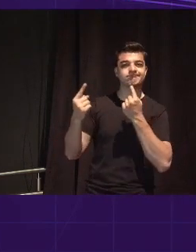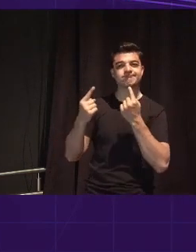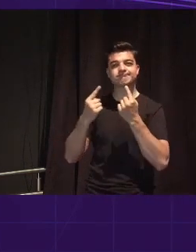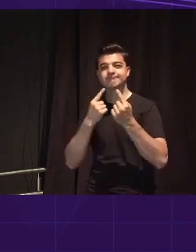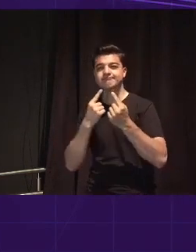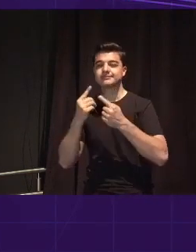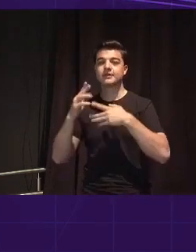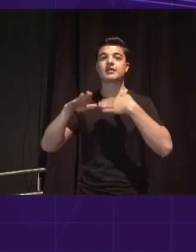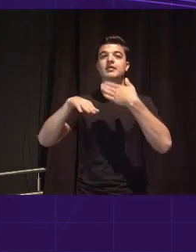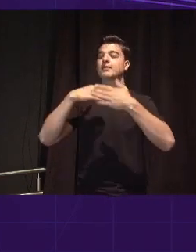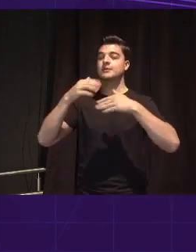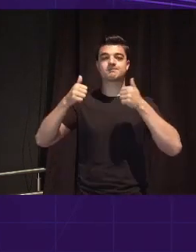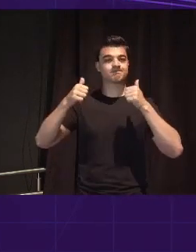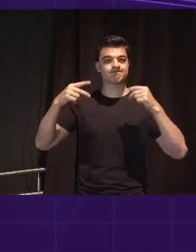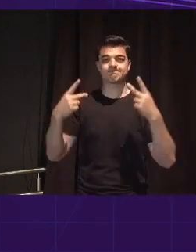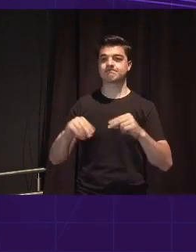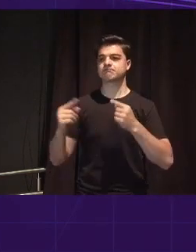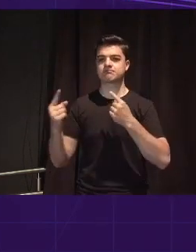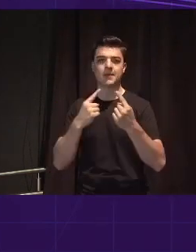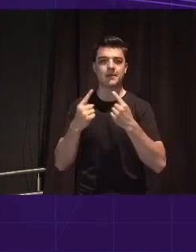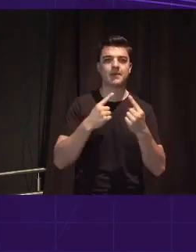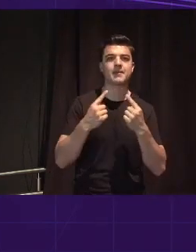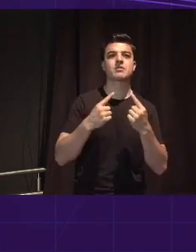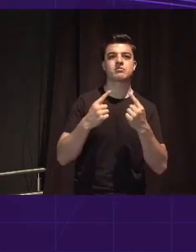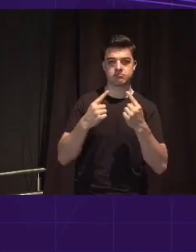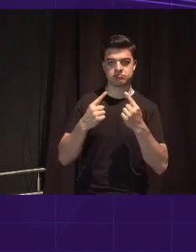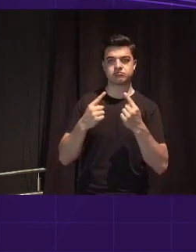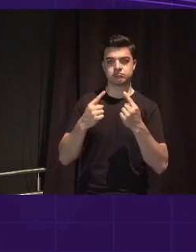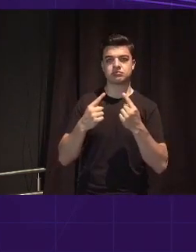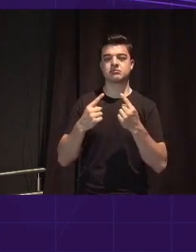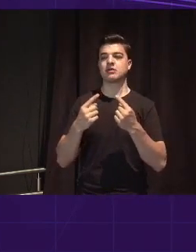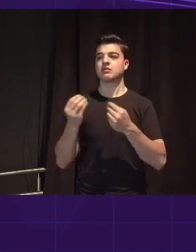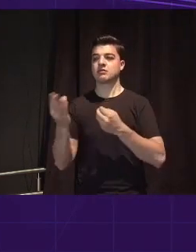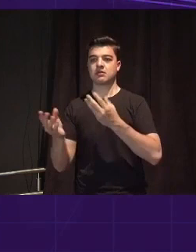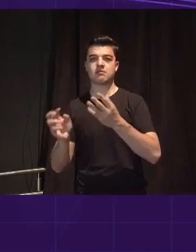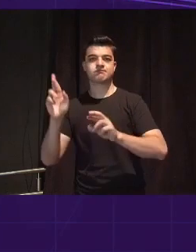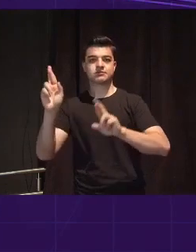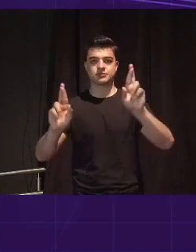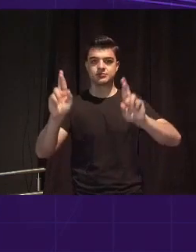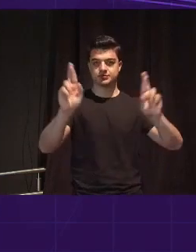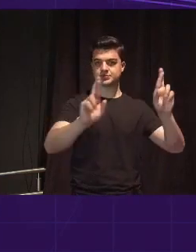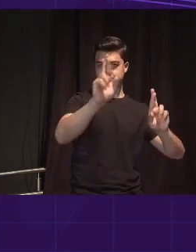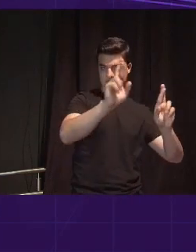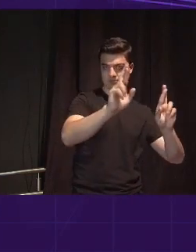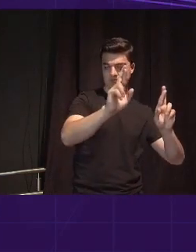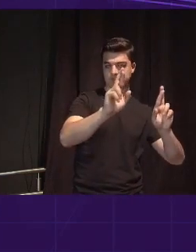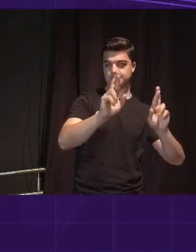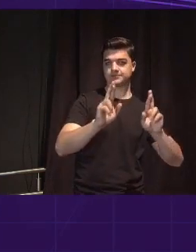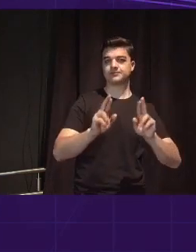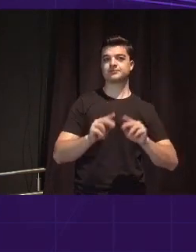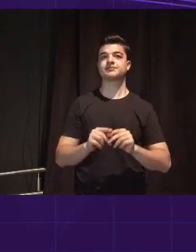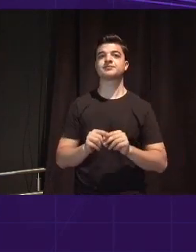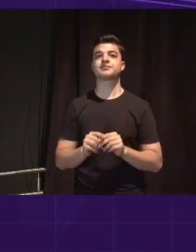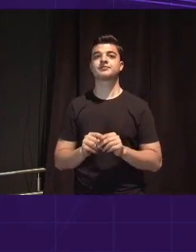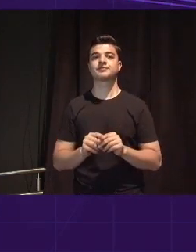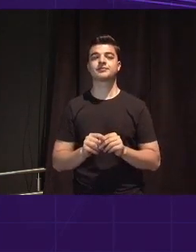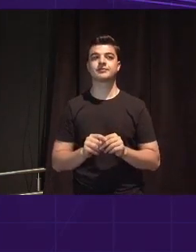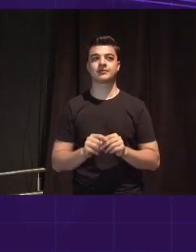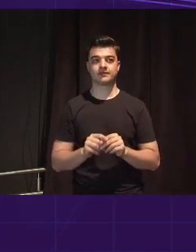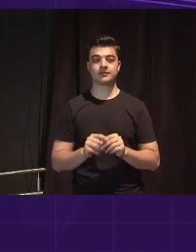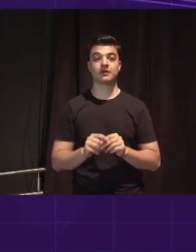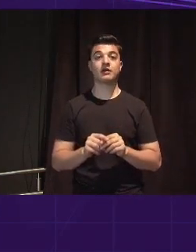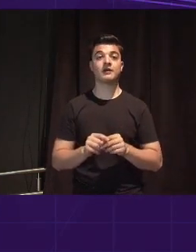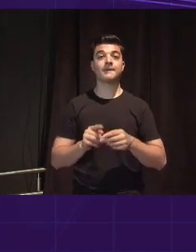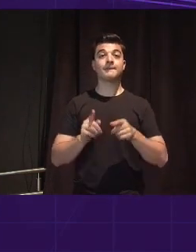maior, né? A gente começou a dar mais poder para Kanban Meetings, para Service Delivery Review, a gente introduziu um conceito de sync tática